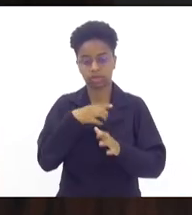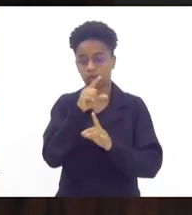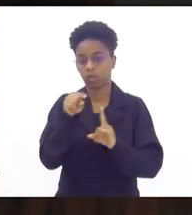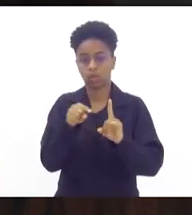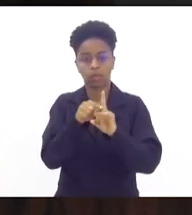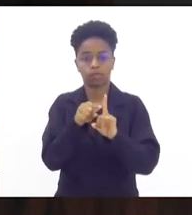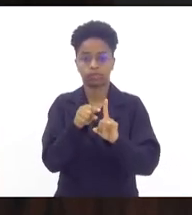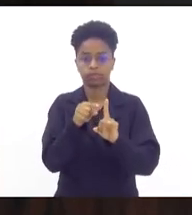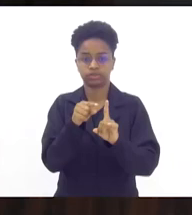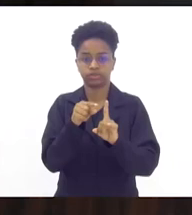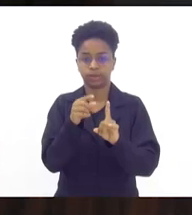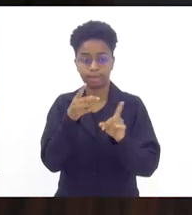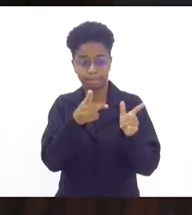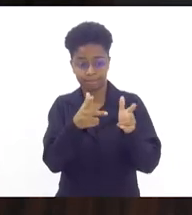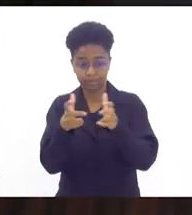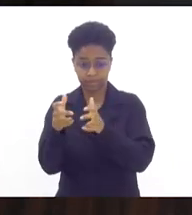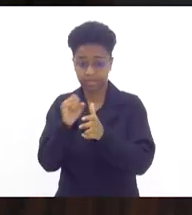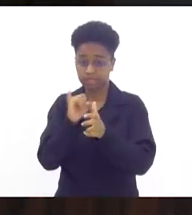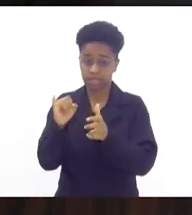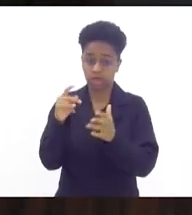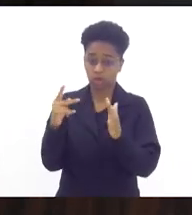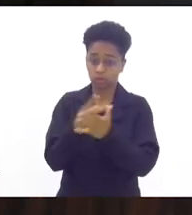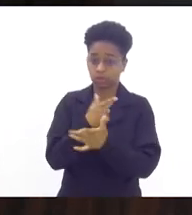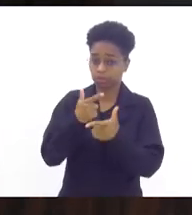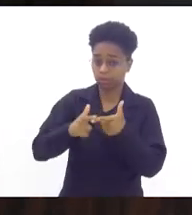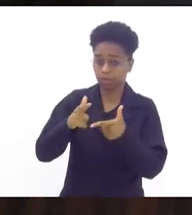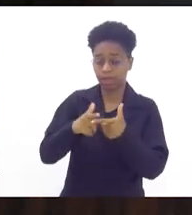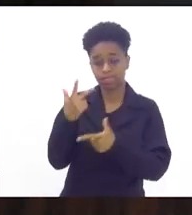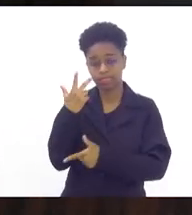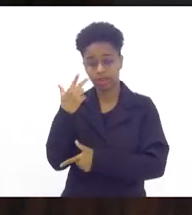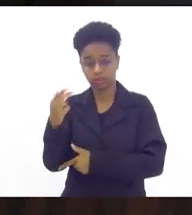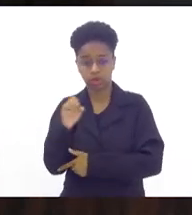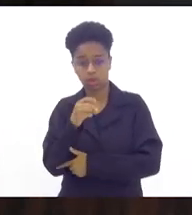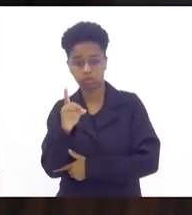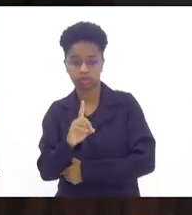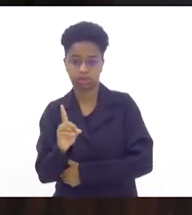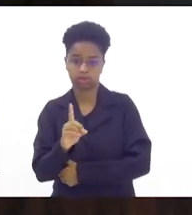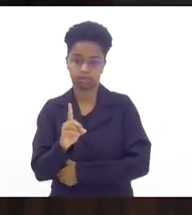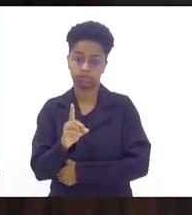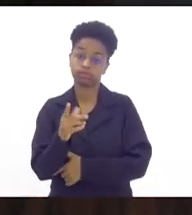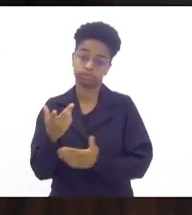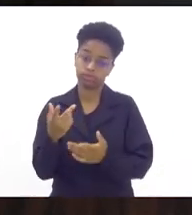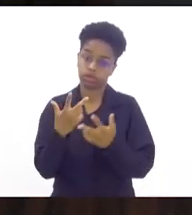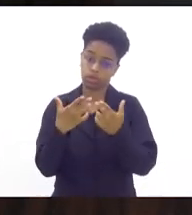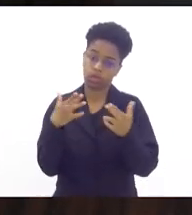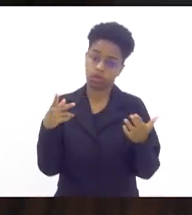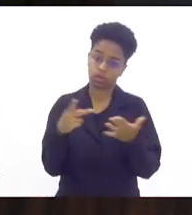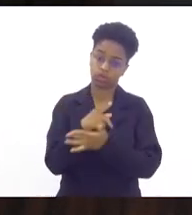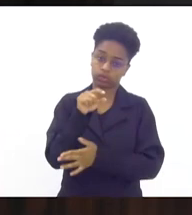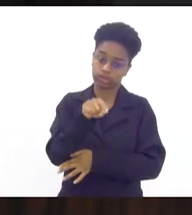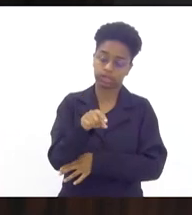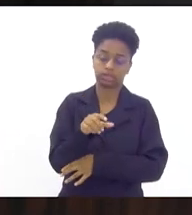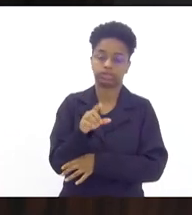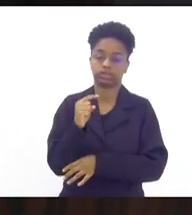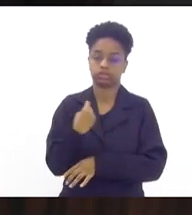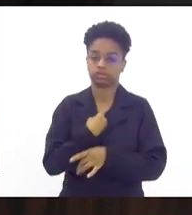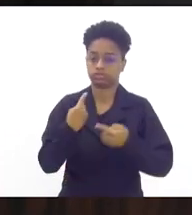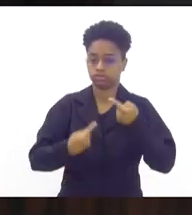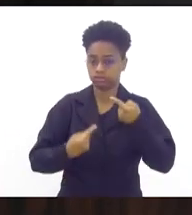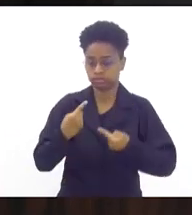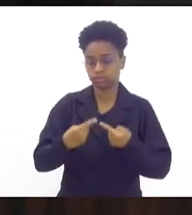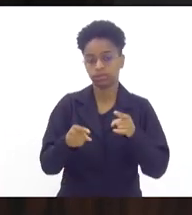tragédias naturais ou não como é o caso que estamos abordando